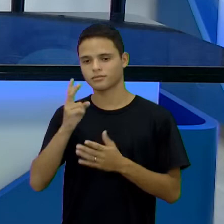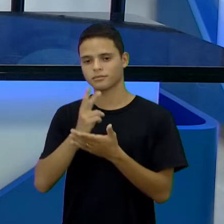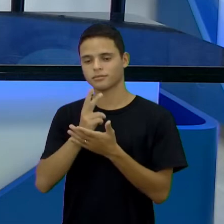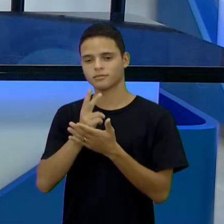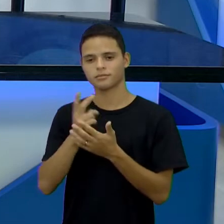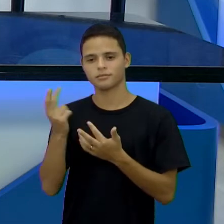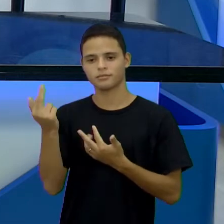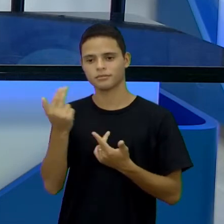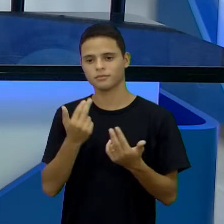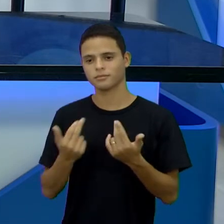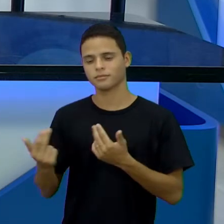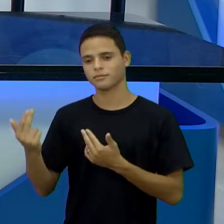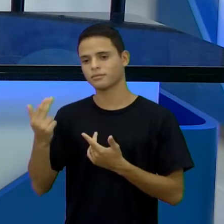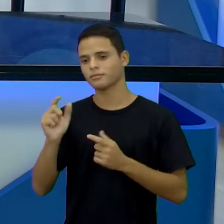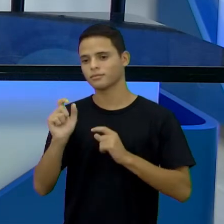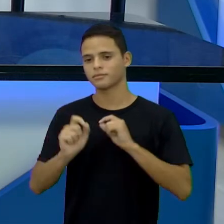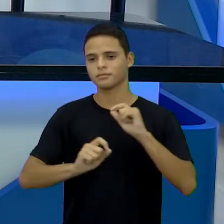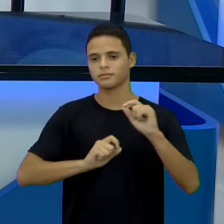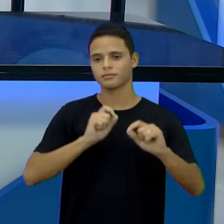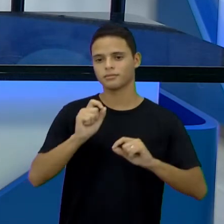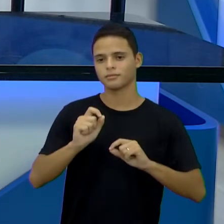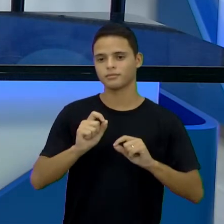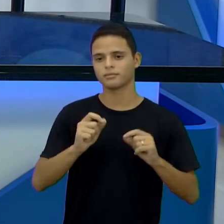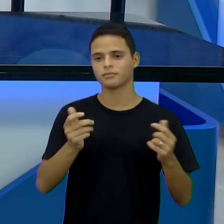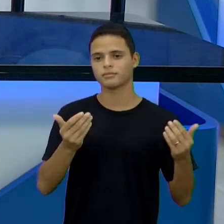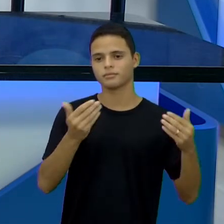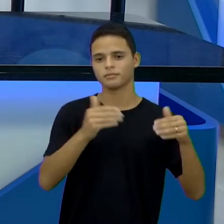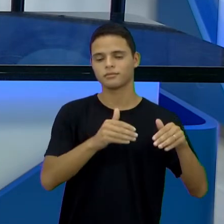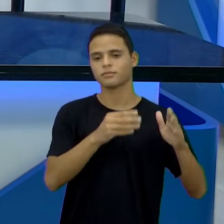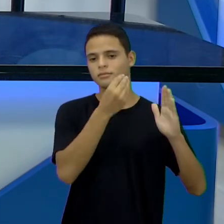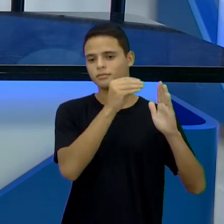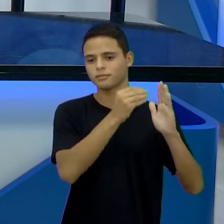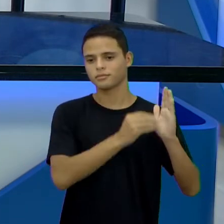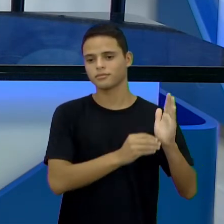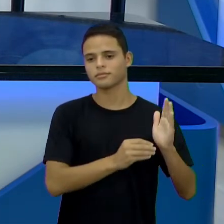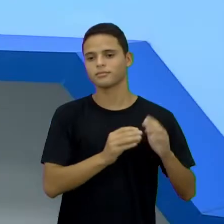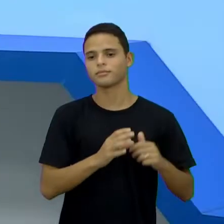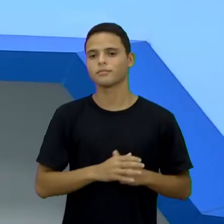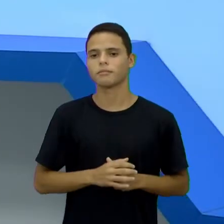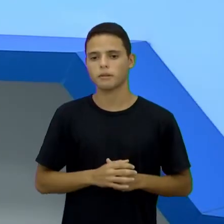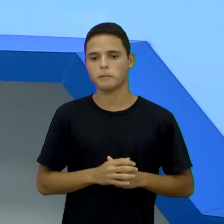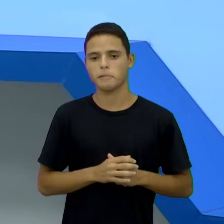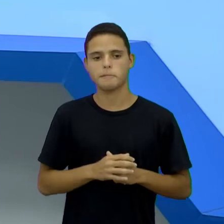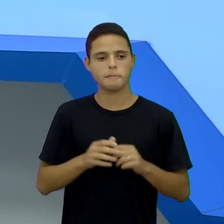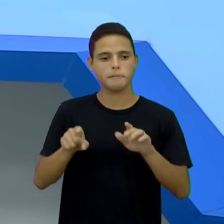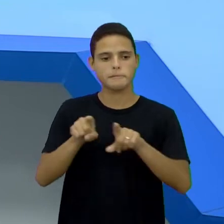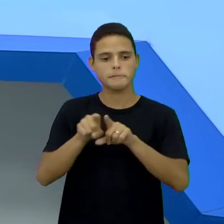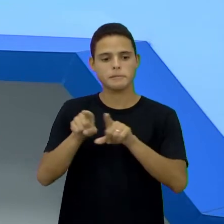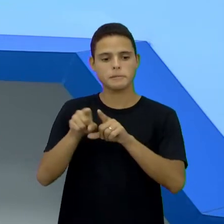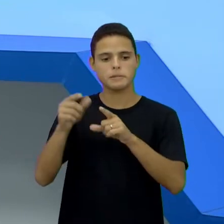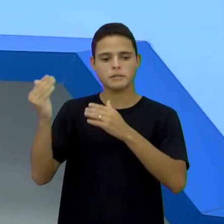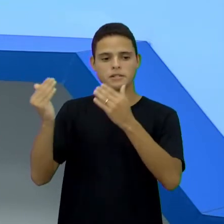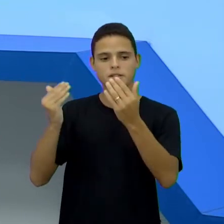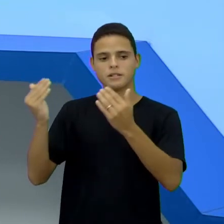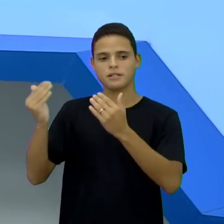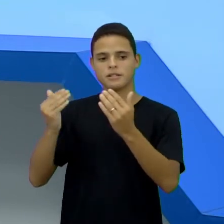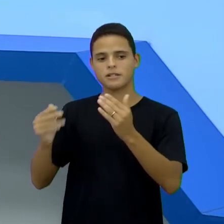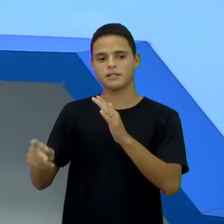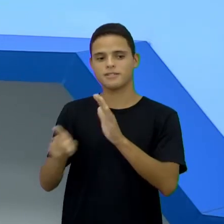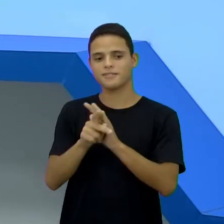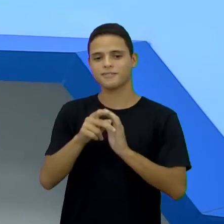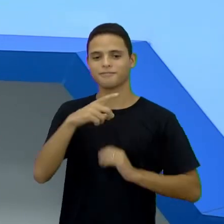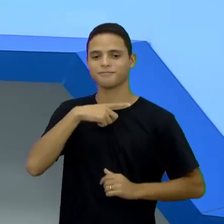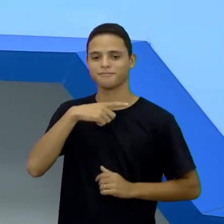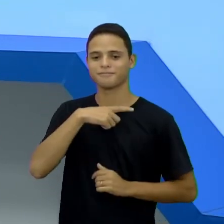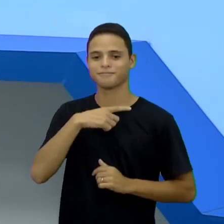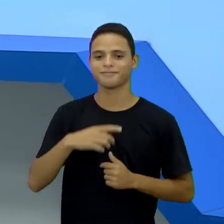dá preguiça, fica pensando, o que eu coloquei a última vez? Vai, coloca isso mesmo. Mas essa questão de ser questionadoras, eu acho que sim, mas isso tem a ver com